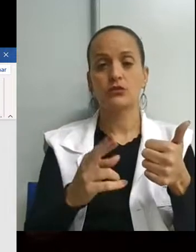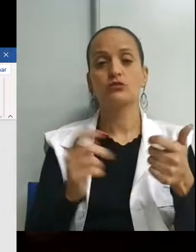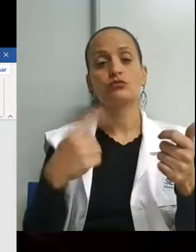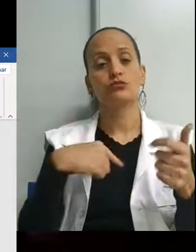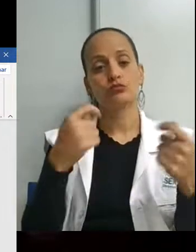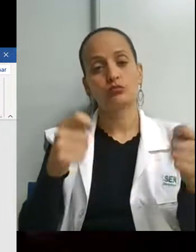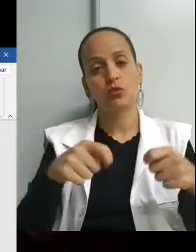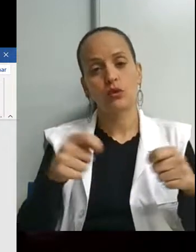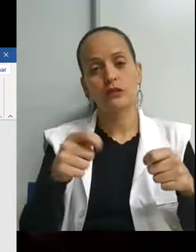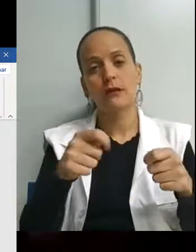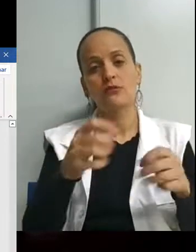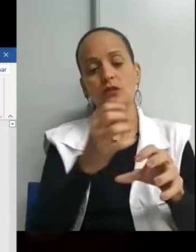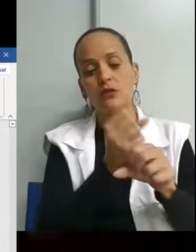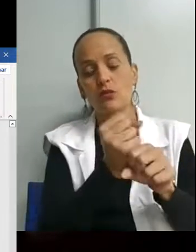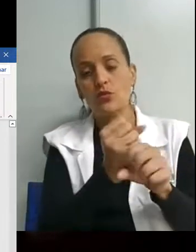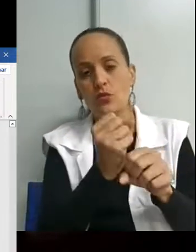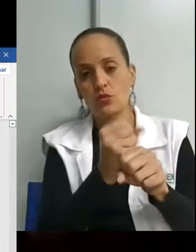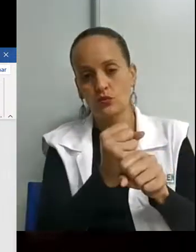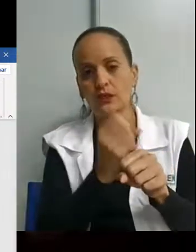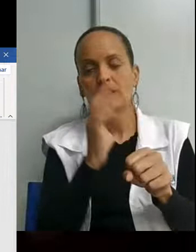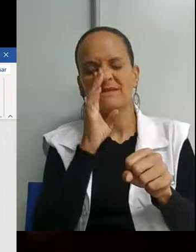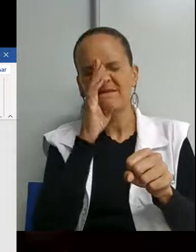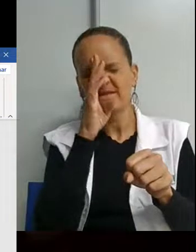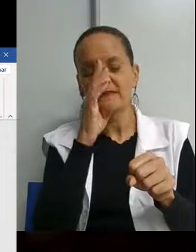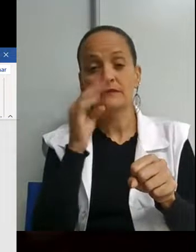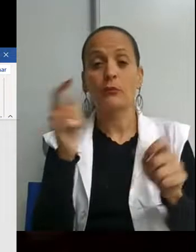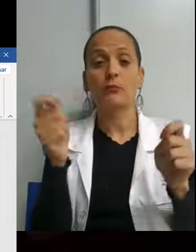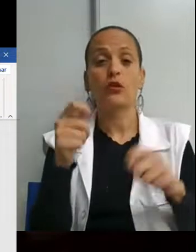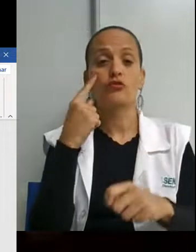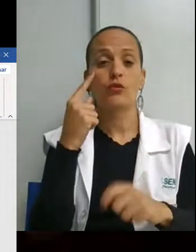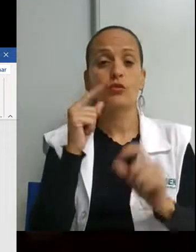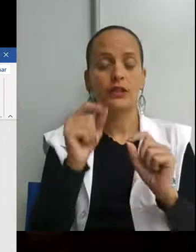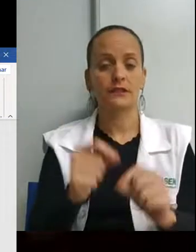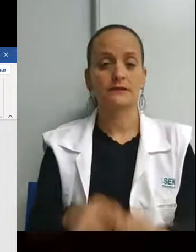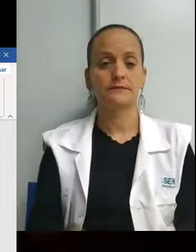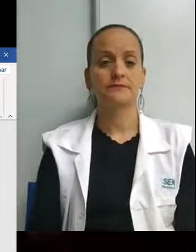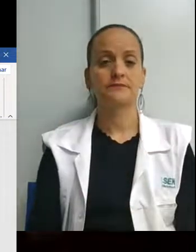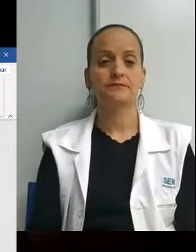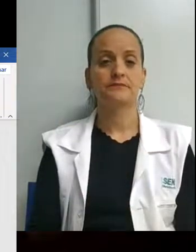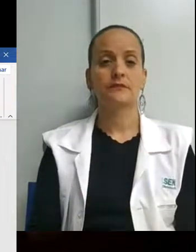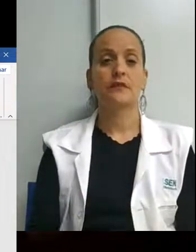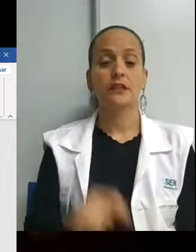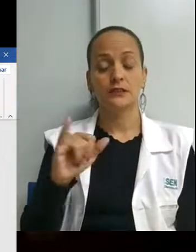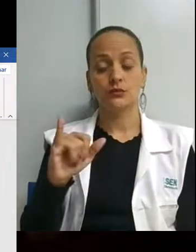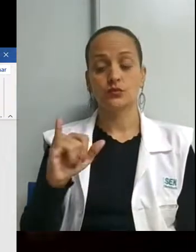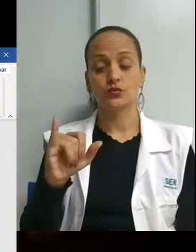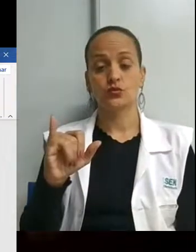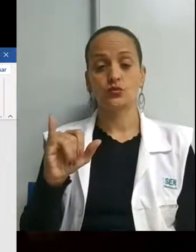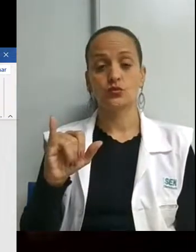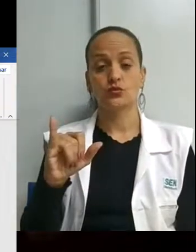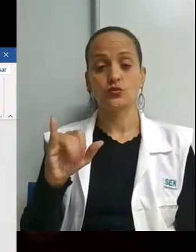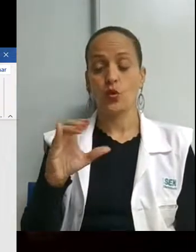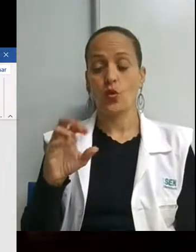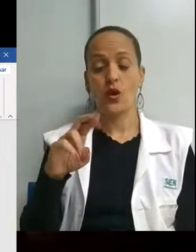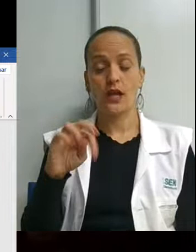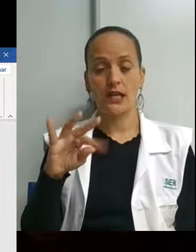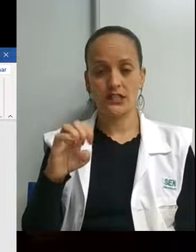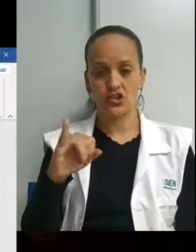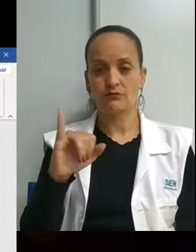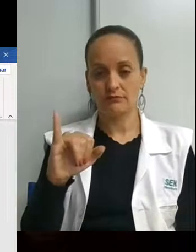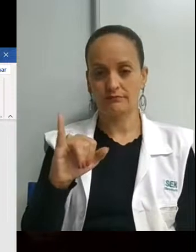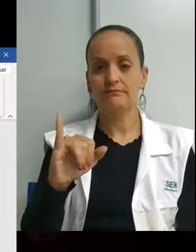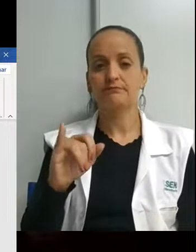né? Então, aqui a corrente vai ser o quê? Vai ser a potência, certo? Dividido